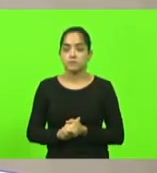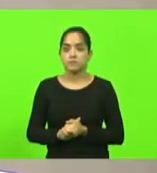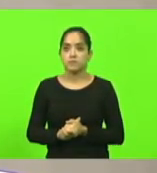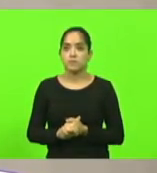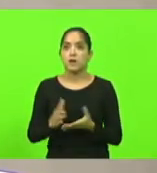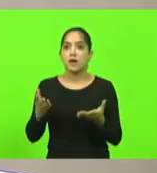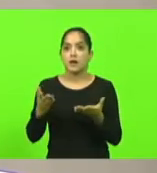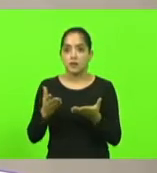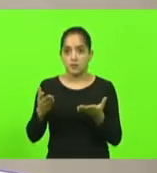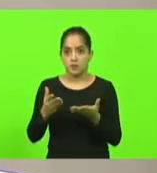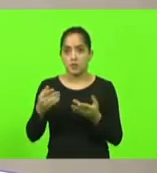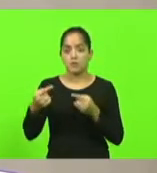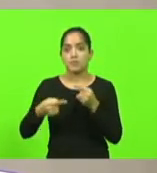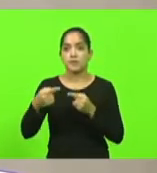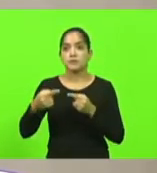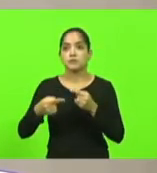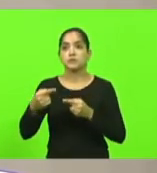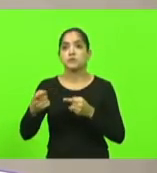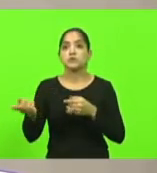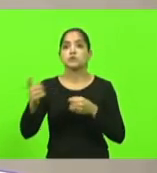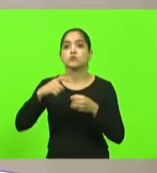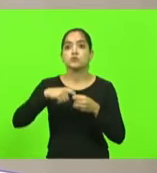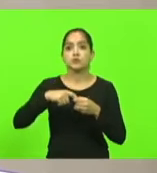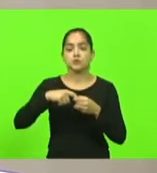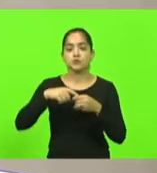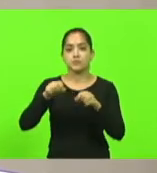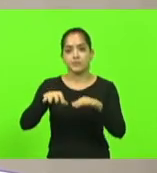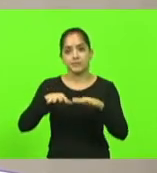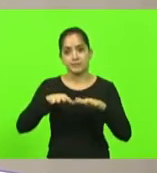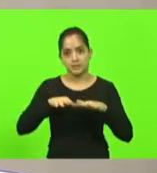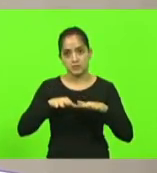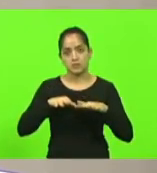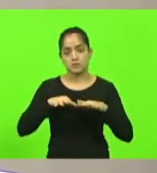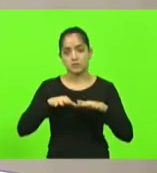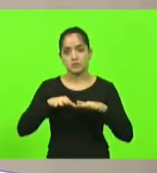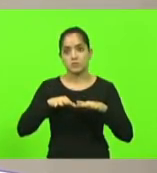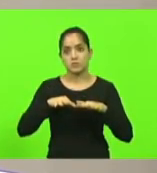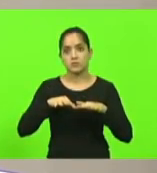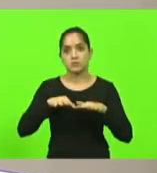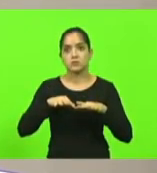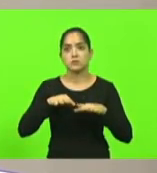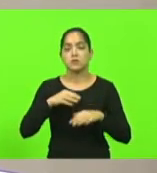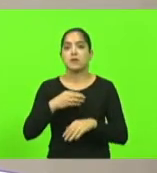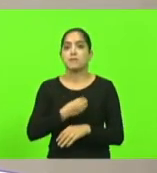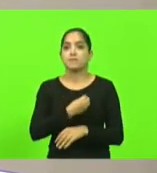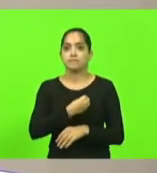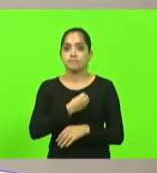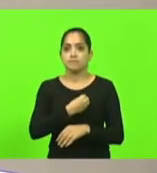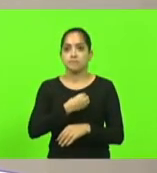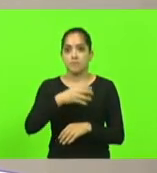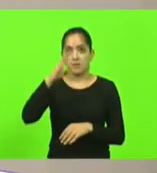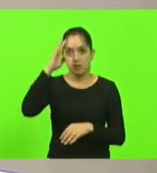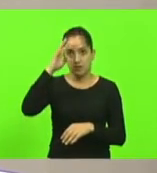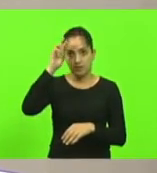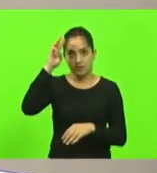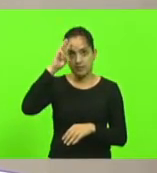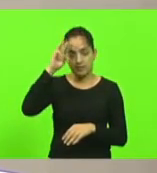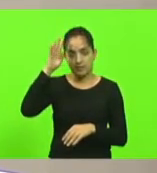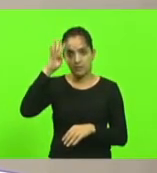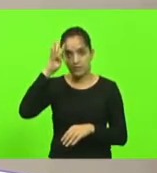para a discussão do nosso retorno às sessões presenciais, na terça-feira e na quarta-feira, e virtual na quinta-feira pela